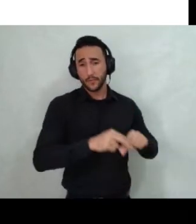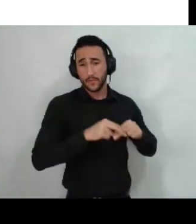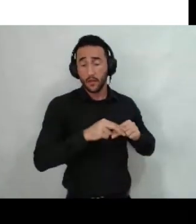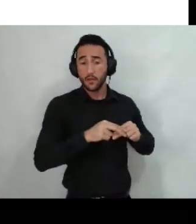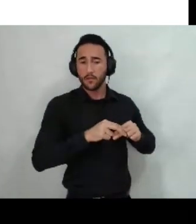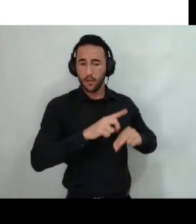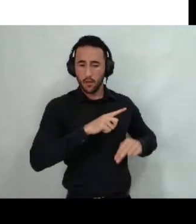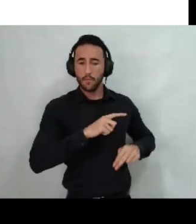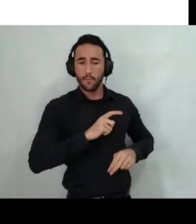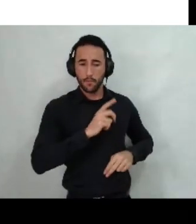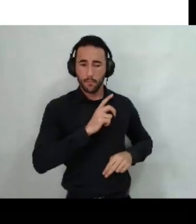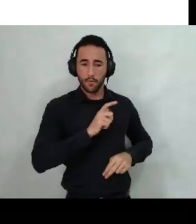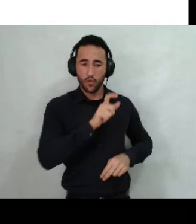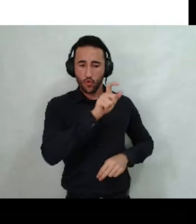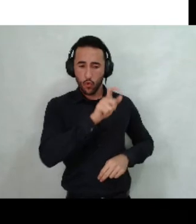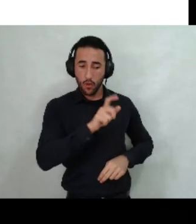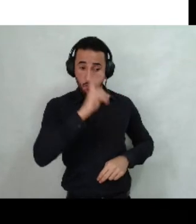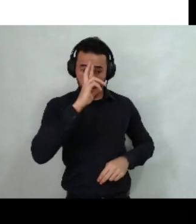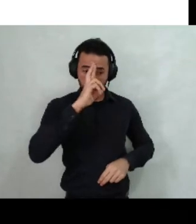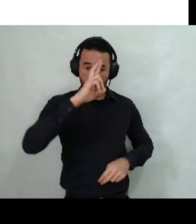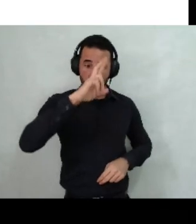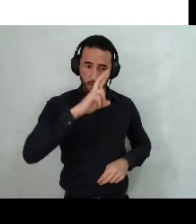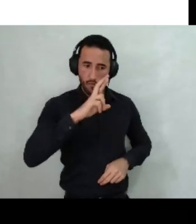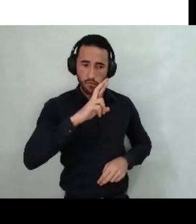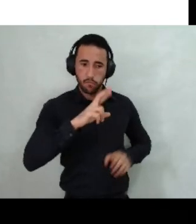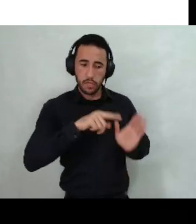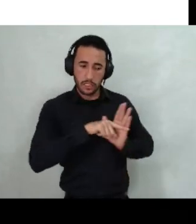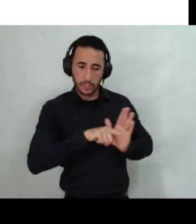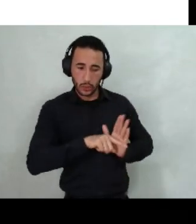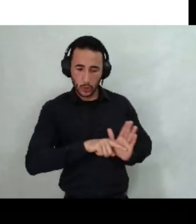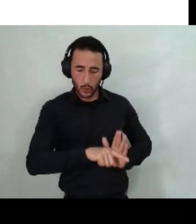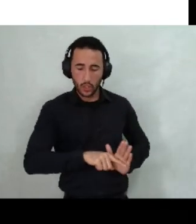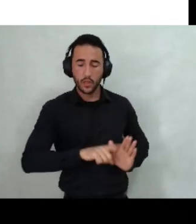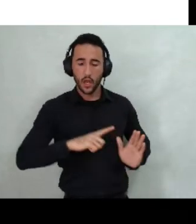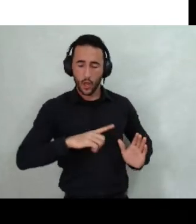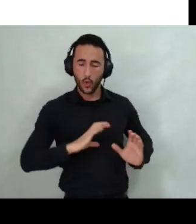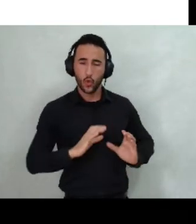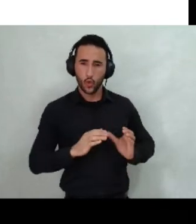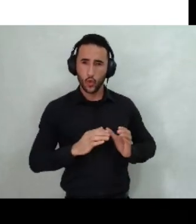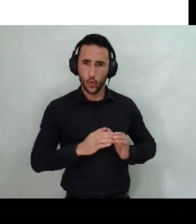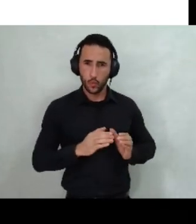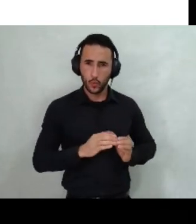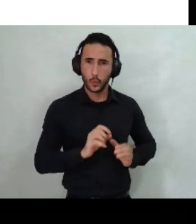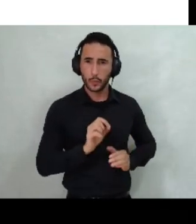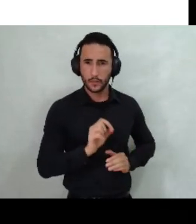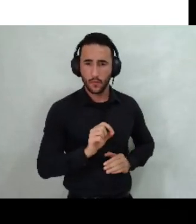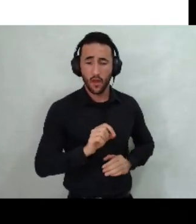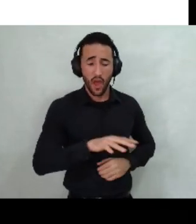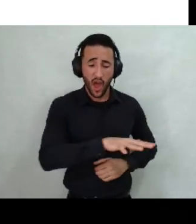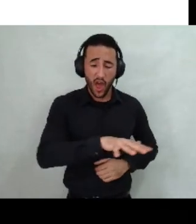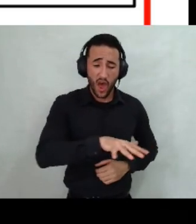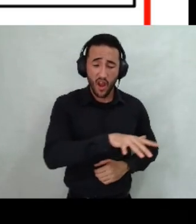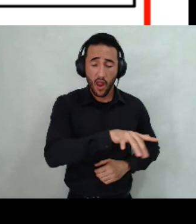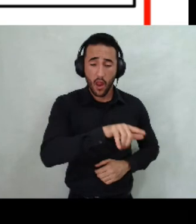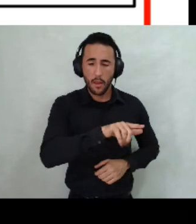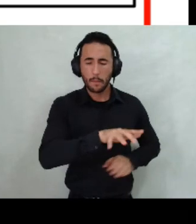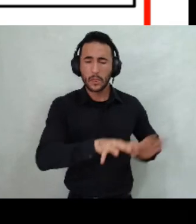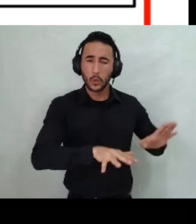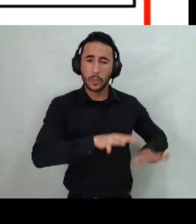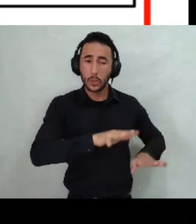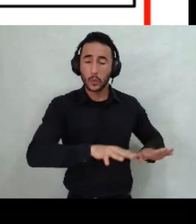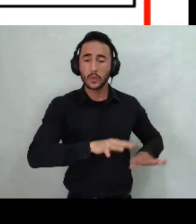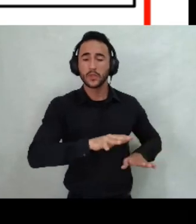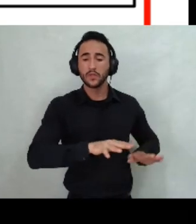pelos pesquisadores, mas contamos com as equipes e pudemos cobrir uma grande área, com a aplicação também de um